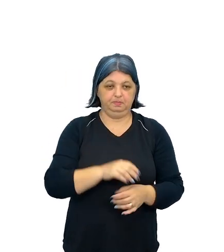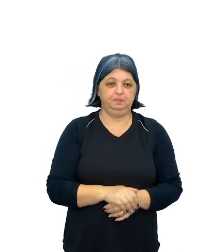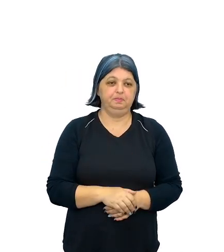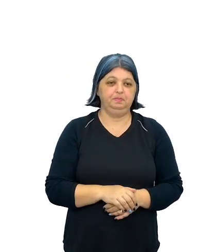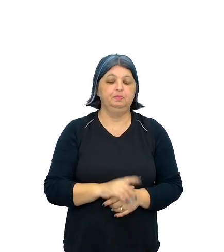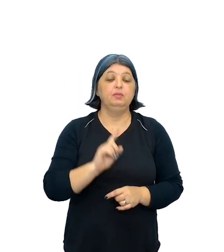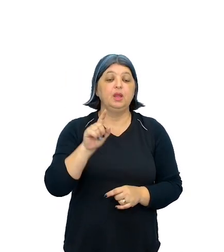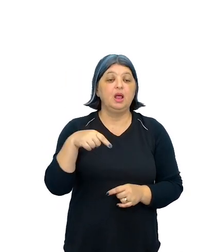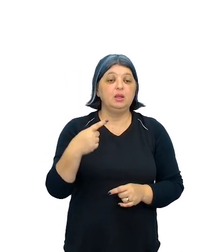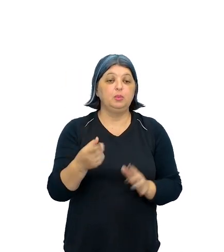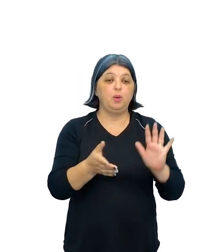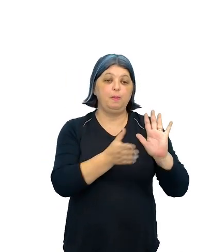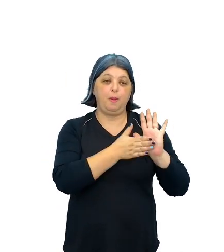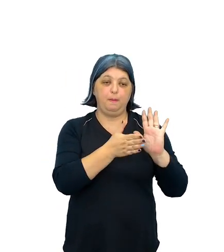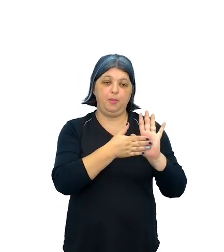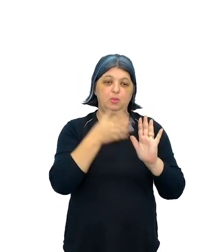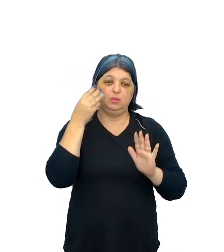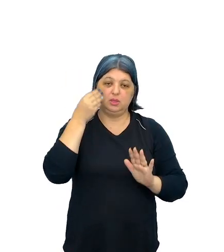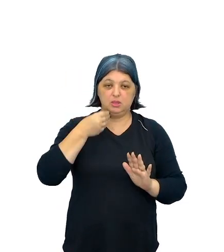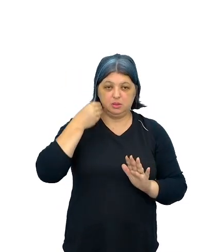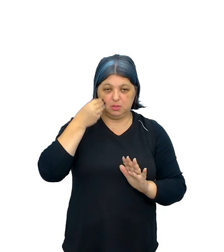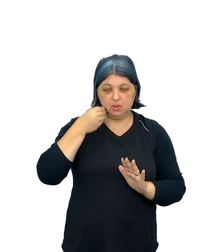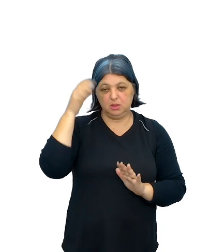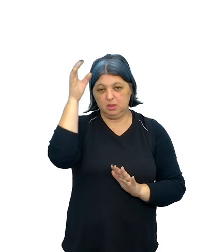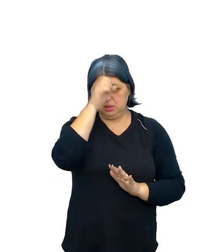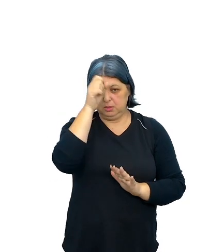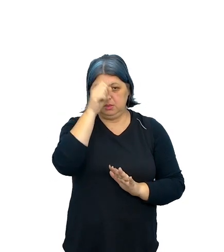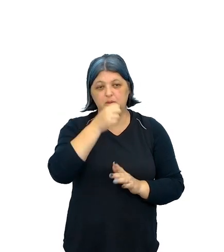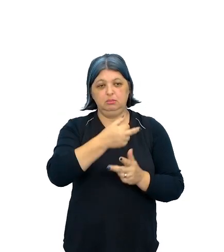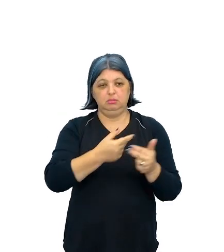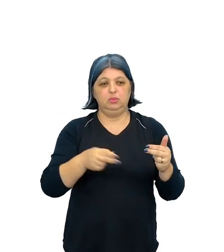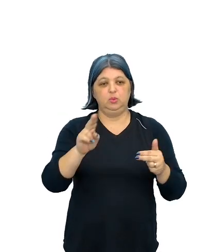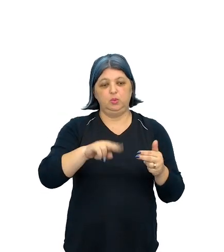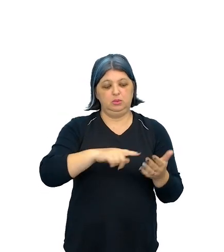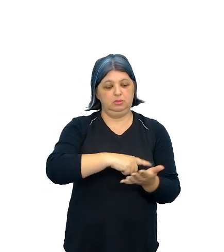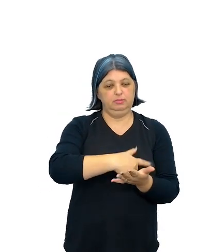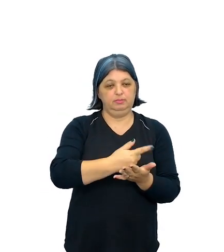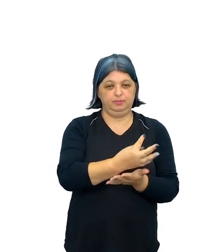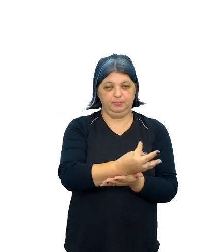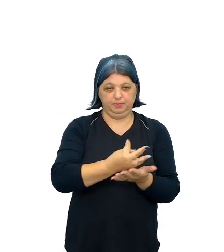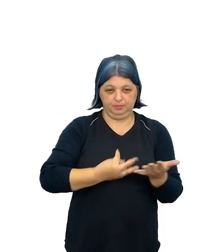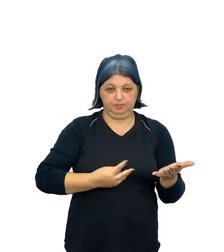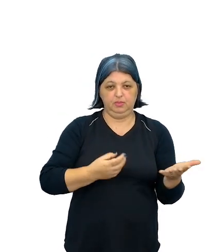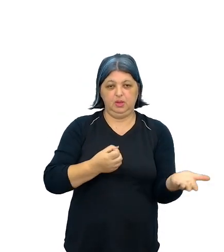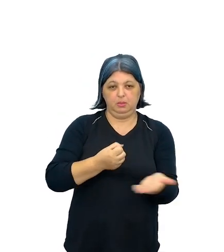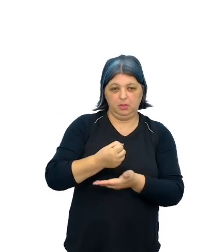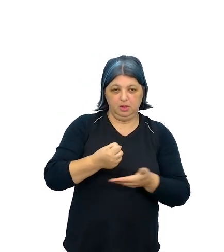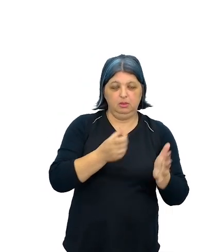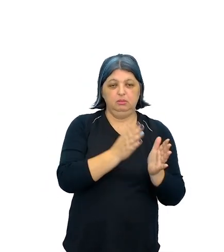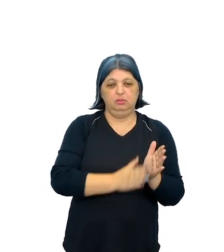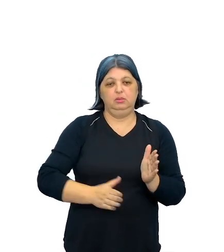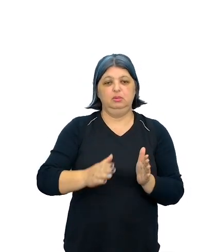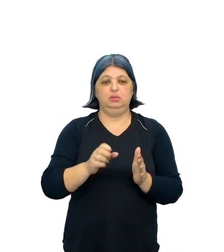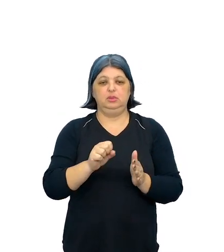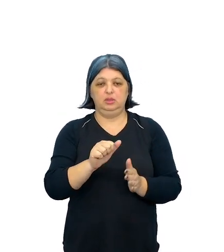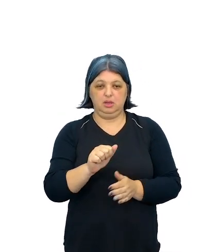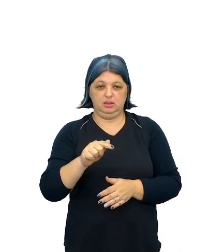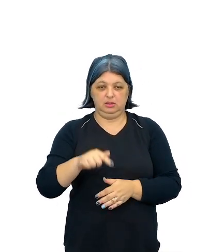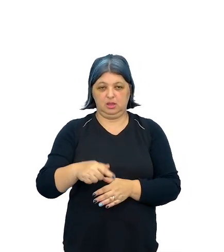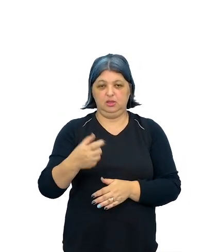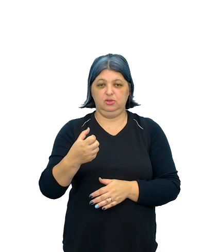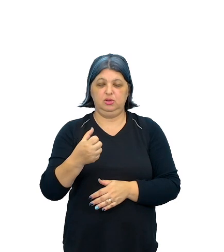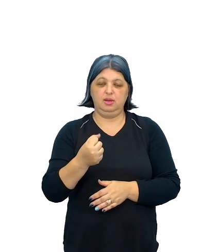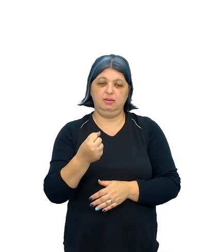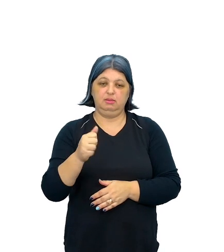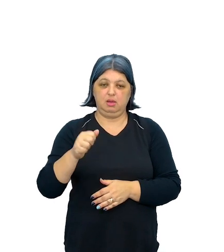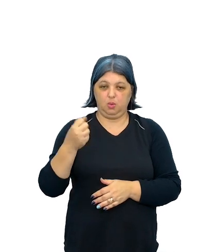Depois, iremos propor experiências de aprendizagem por meio dos gêneros textuais, com base na sequência de atividades 7 e